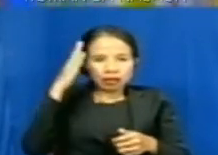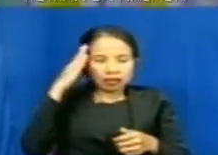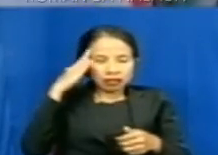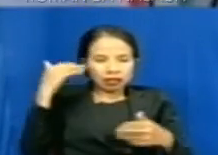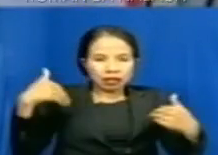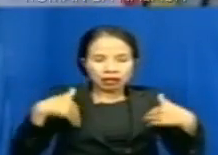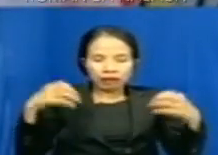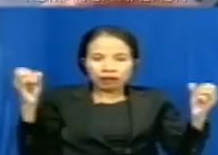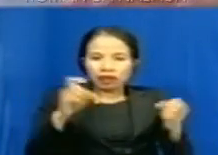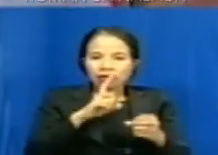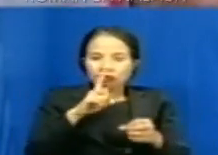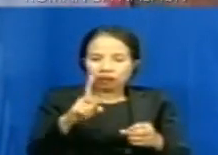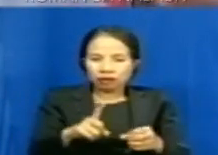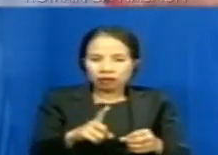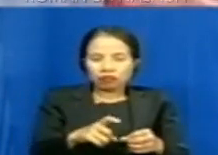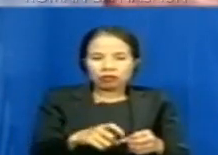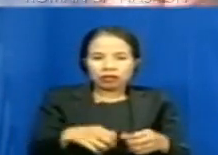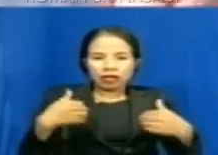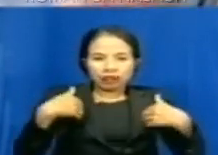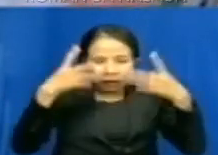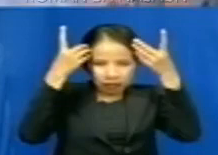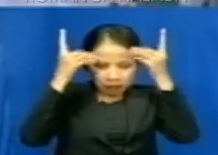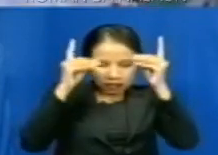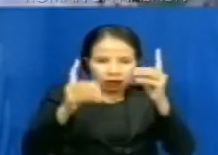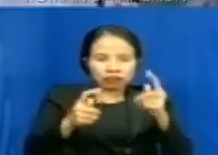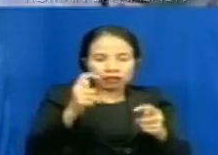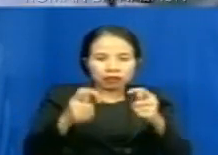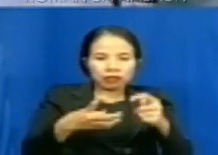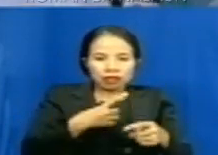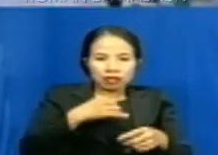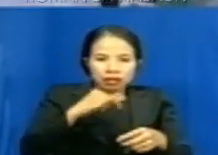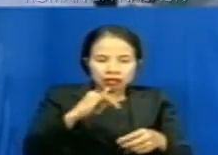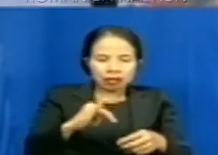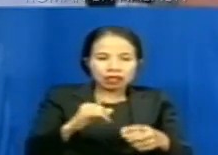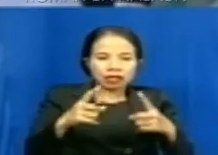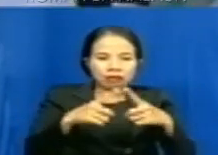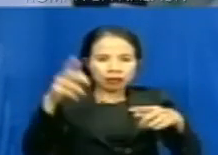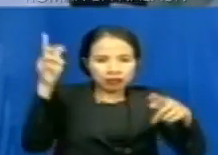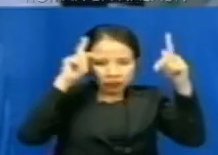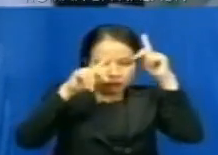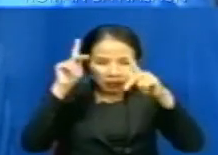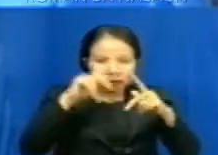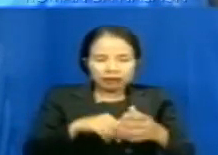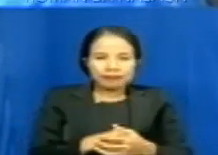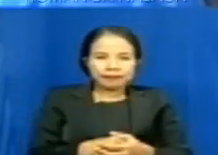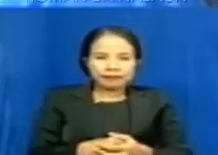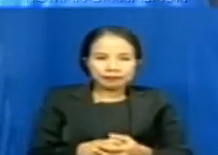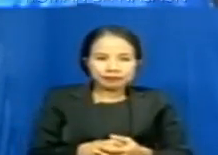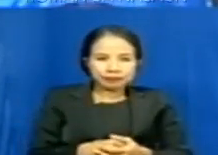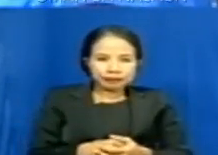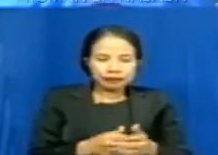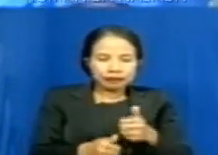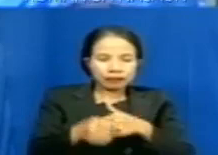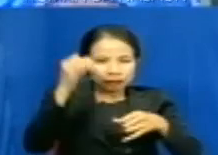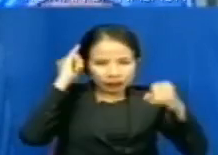moço irregularidade balum e a decisão tribunal distrital dele ba ia caso refere. Enquanto,